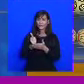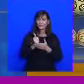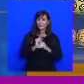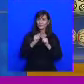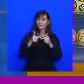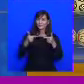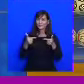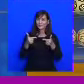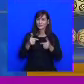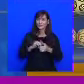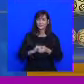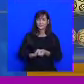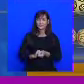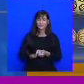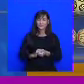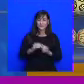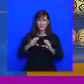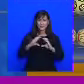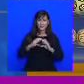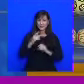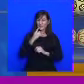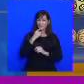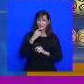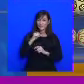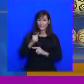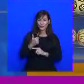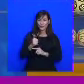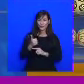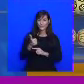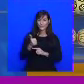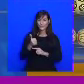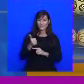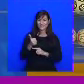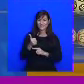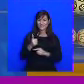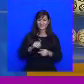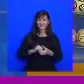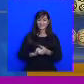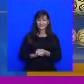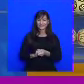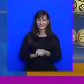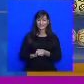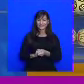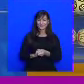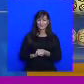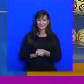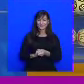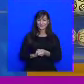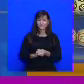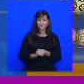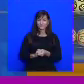chamando, a sorte chegando. Bola vermelha, número 11. Vermelha 11.